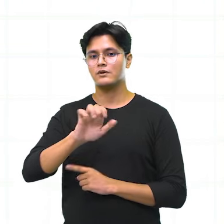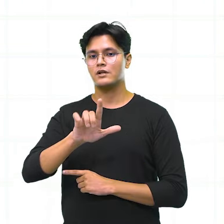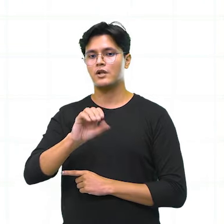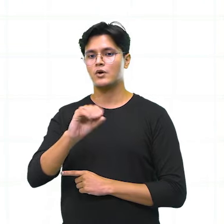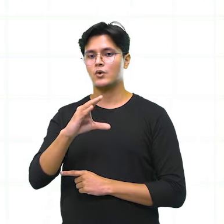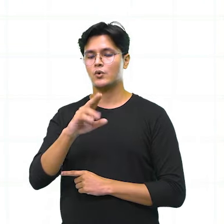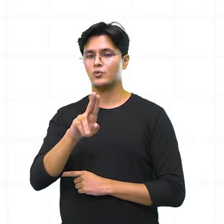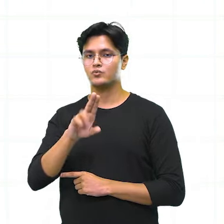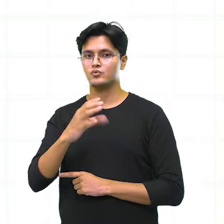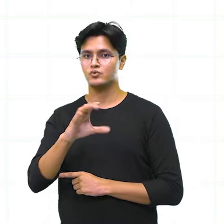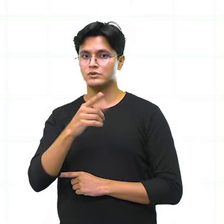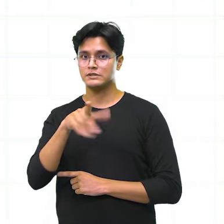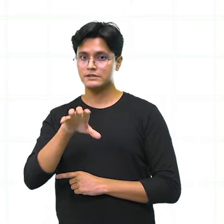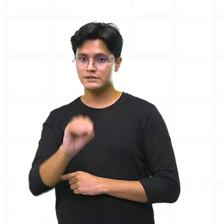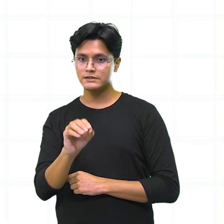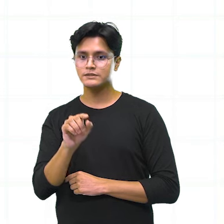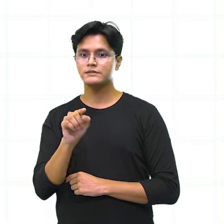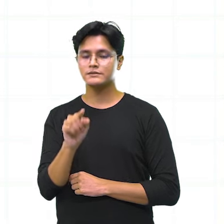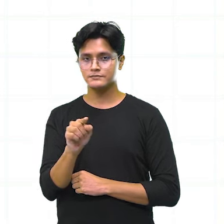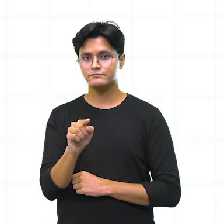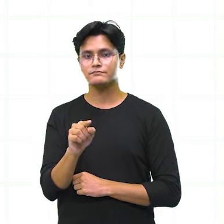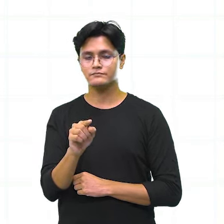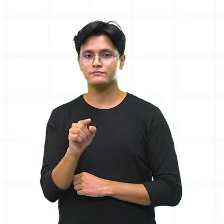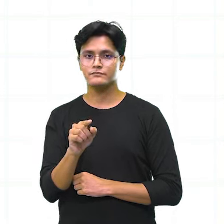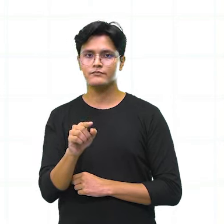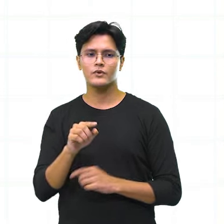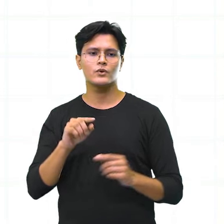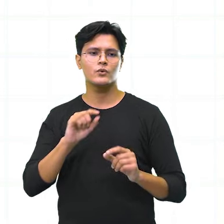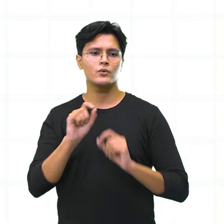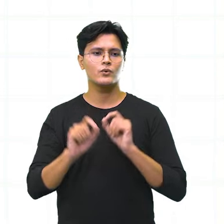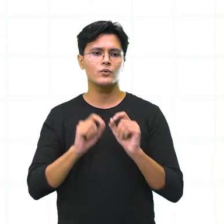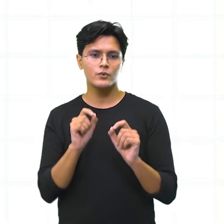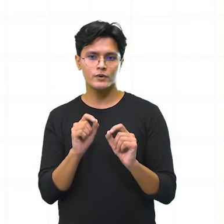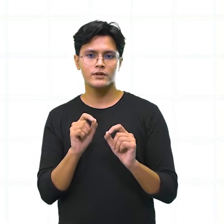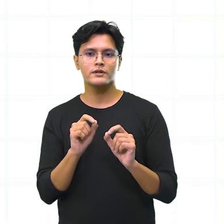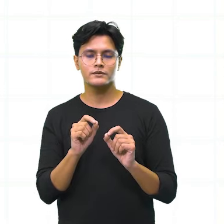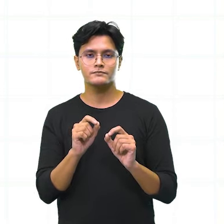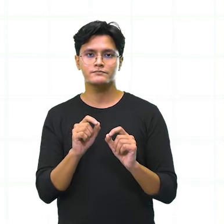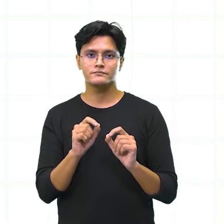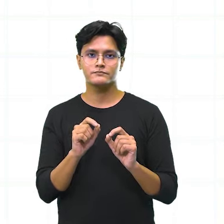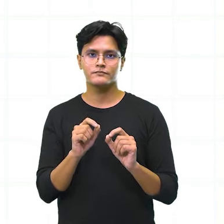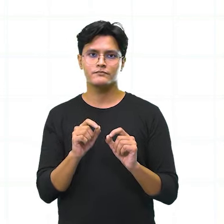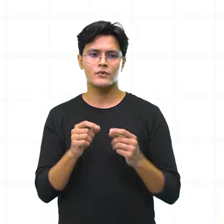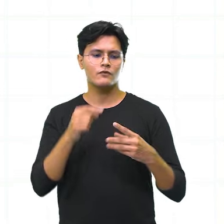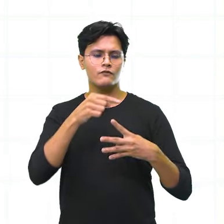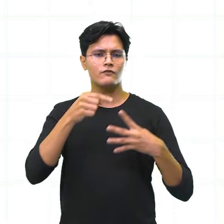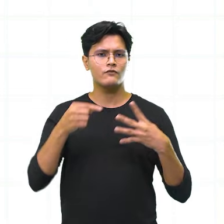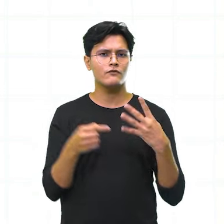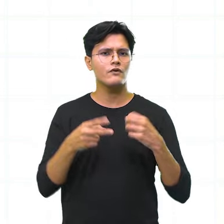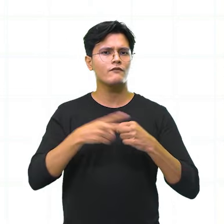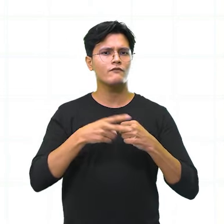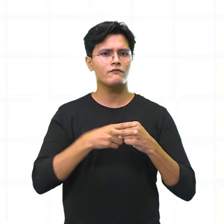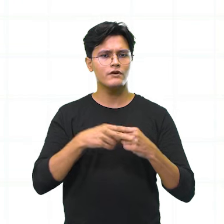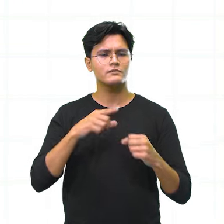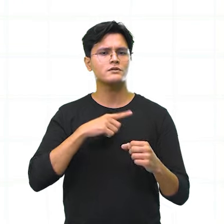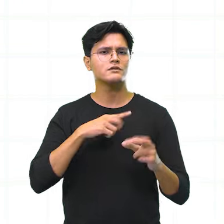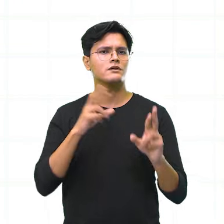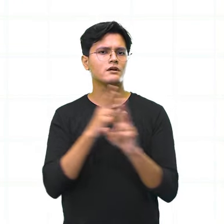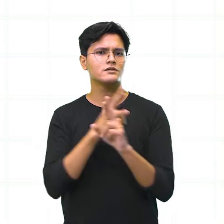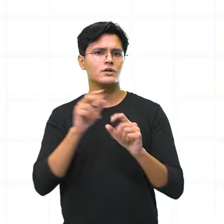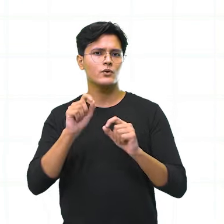Olha só. Dissende tem a ver com o quê? Com o verbo dizer. E quais são esses verbos que têm relação com o verbo